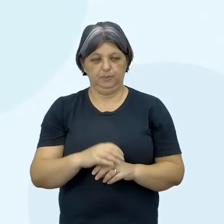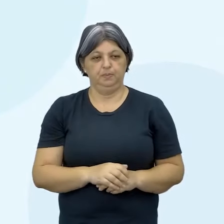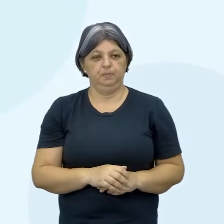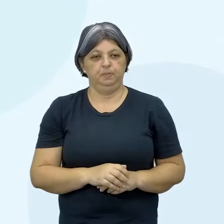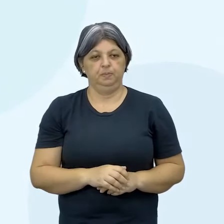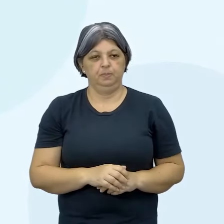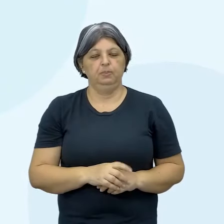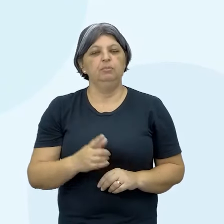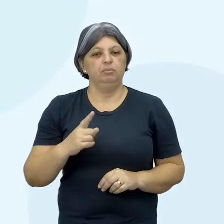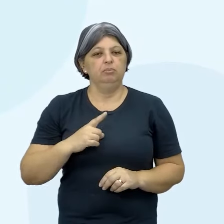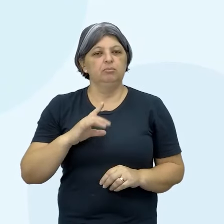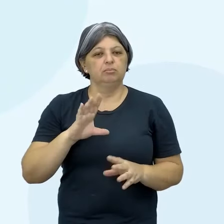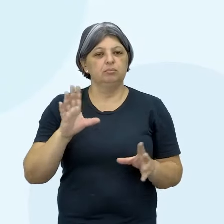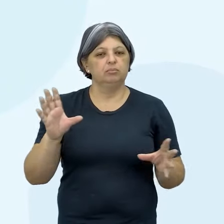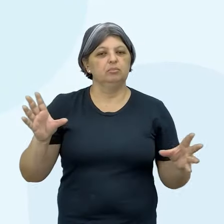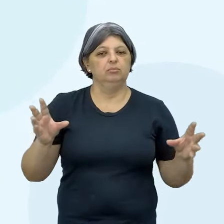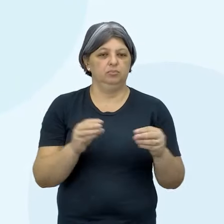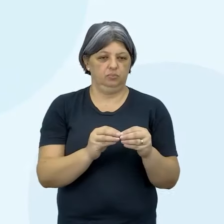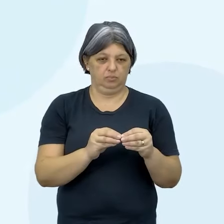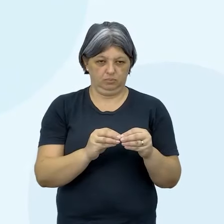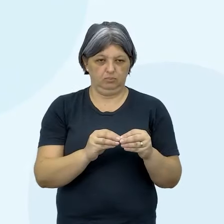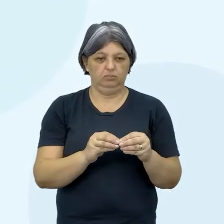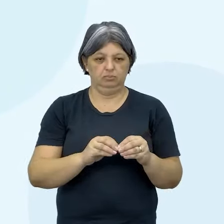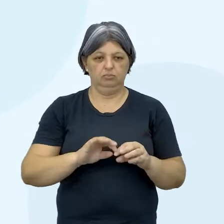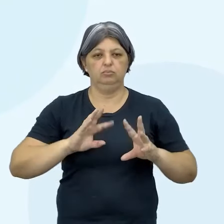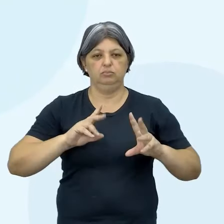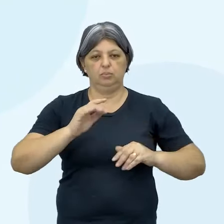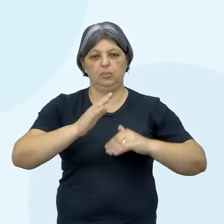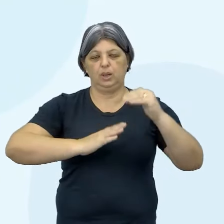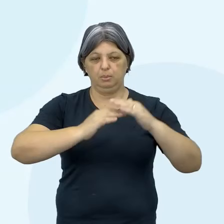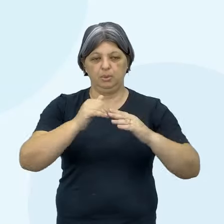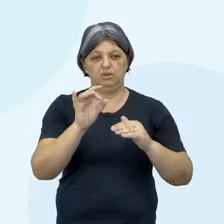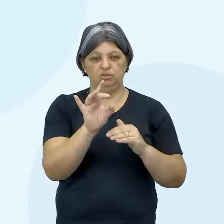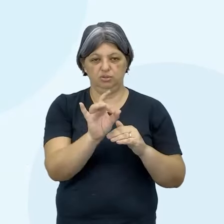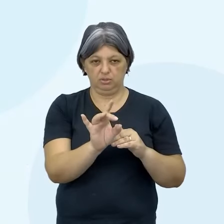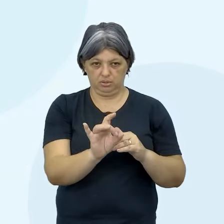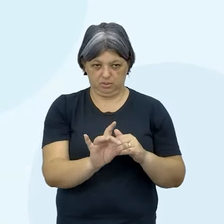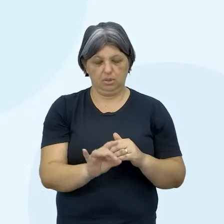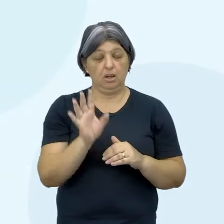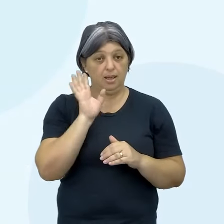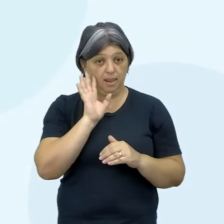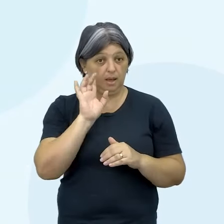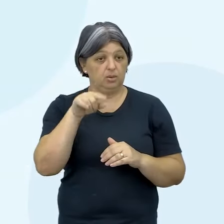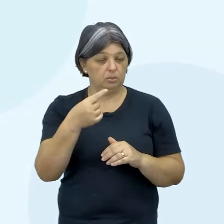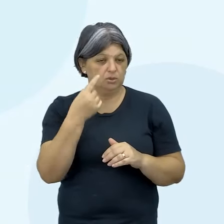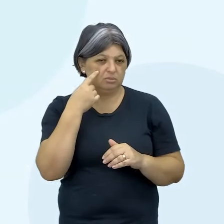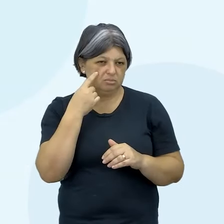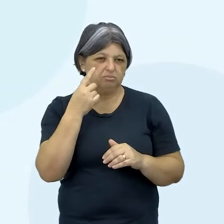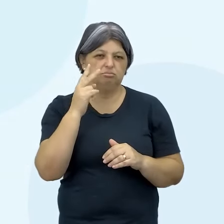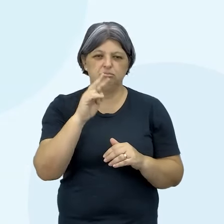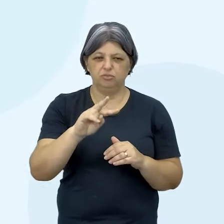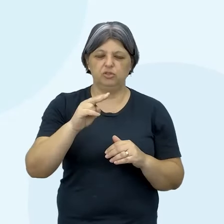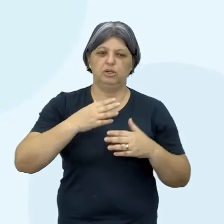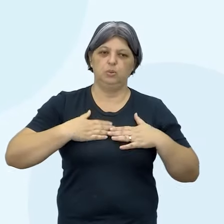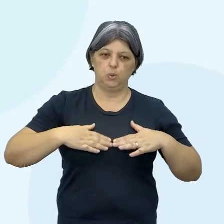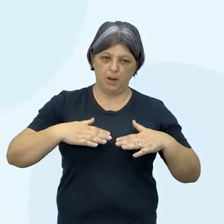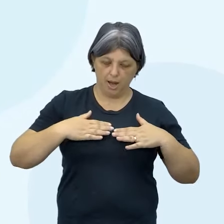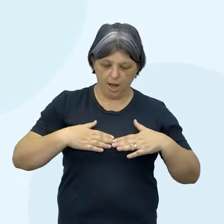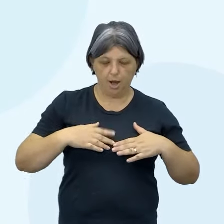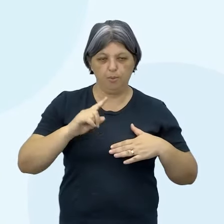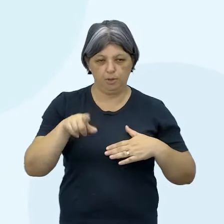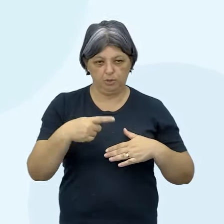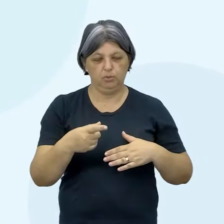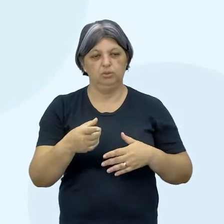um resumo, né, das práticas aí de cada componente, que é legal vocês depois darem uma olhada quando vocês receberem